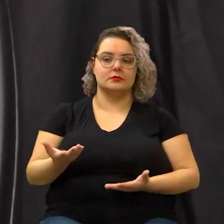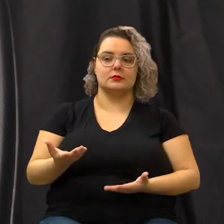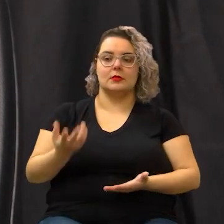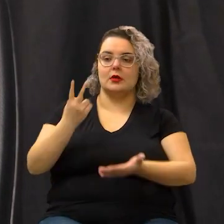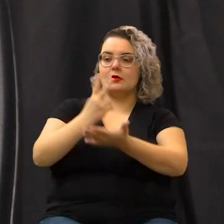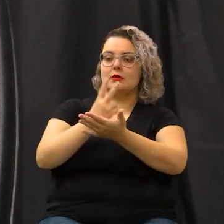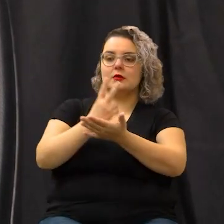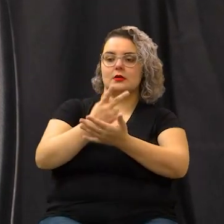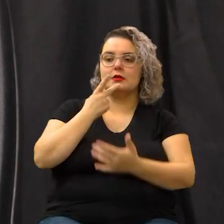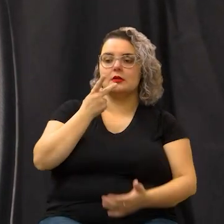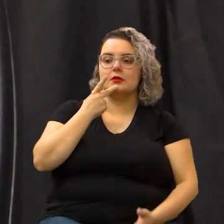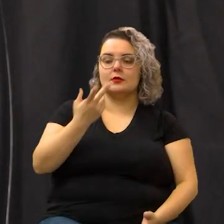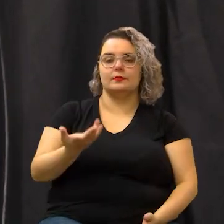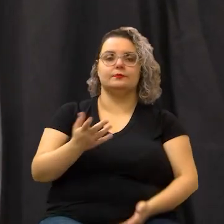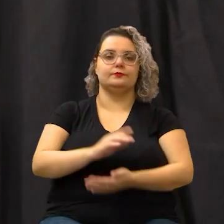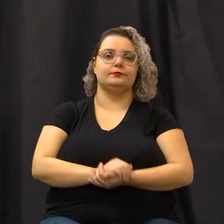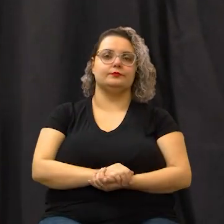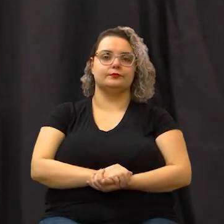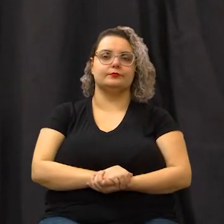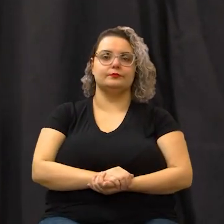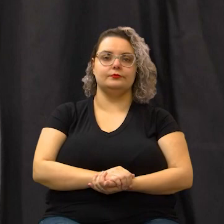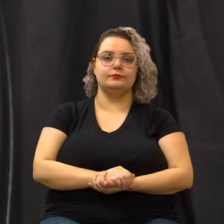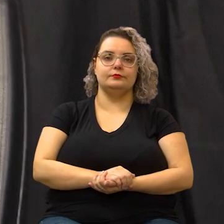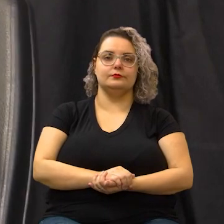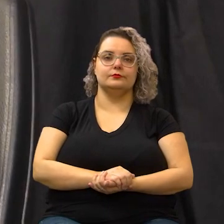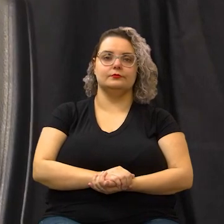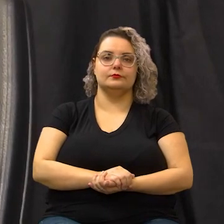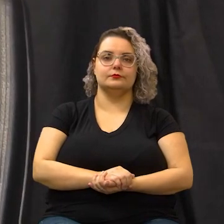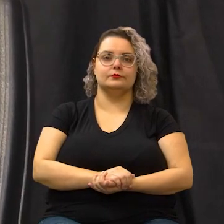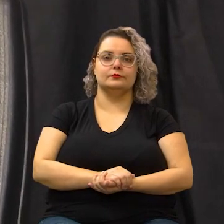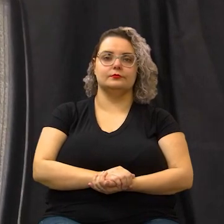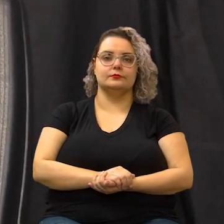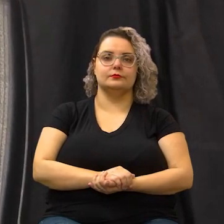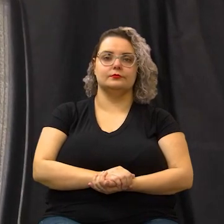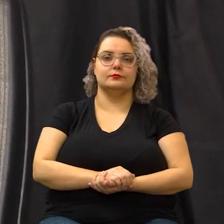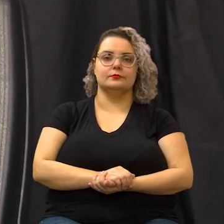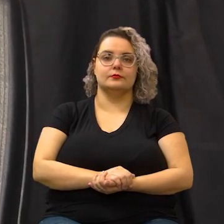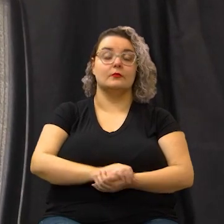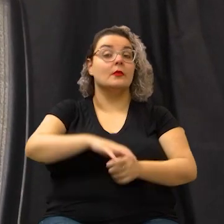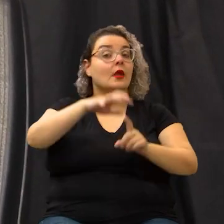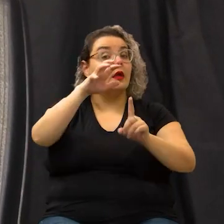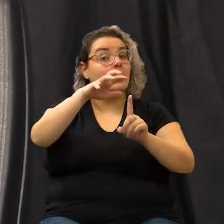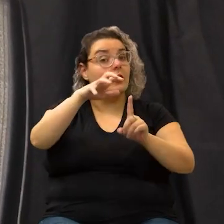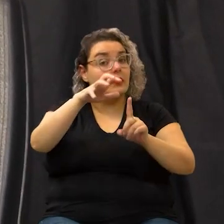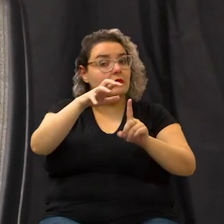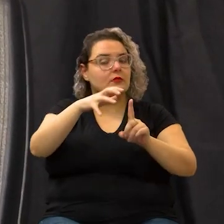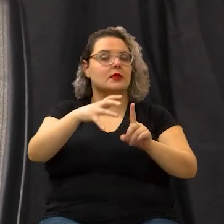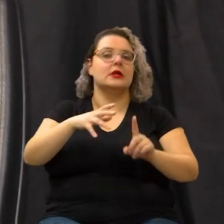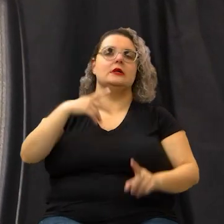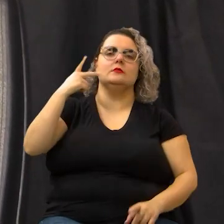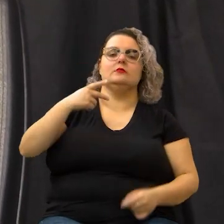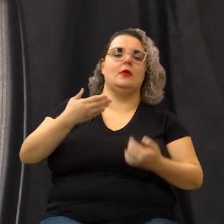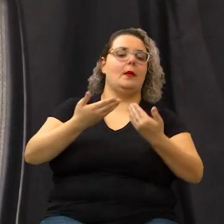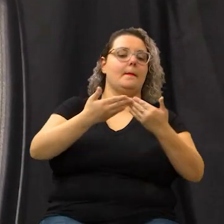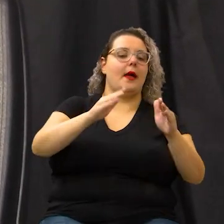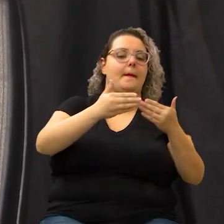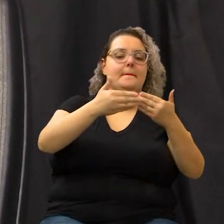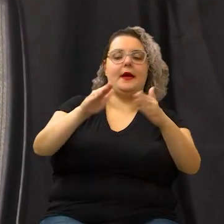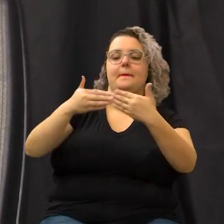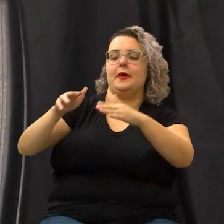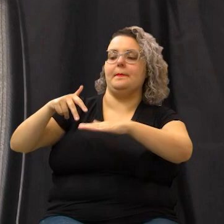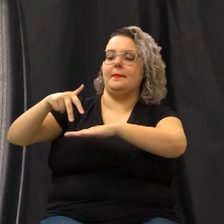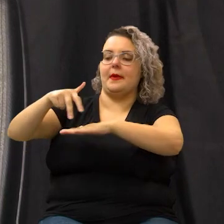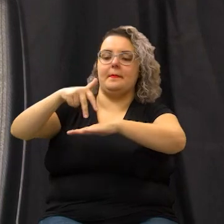família, é isso que eu sempre falo. A gente tem que, assim, a influência política, ela te abre